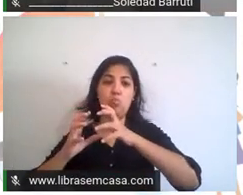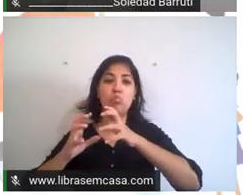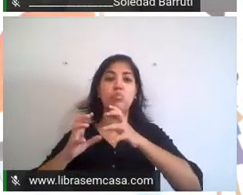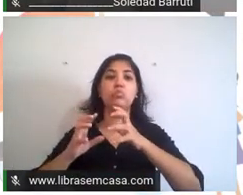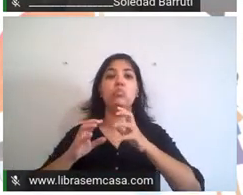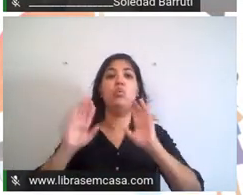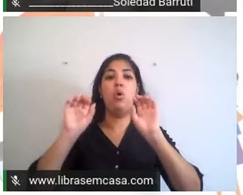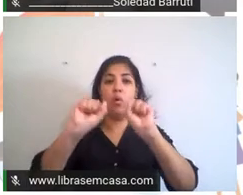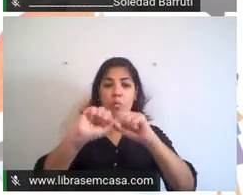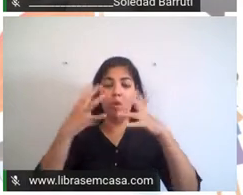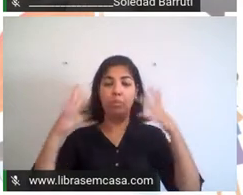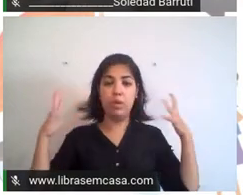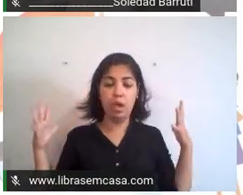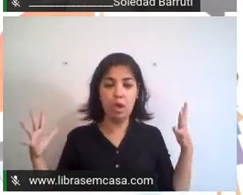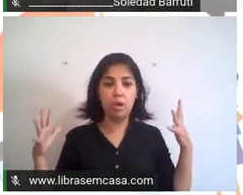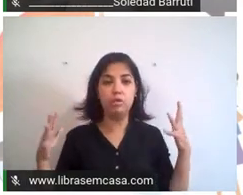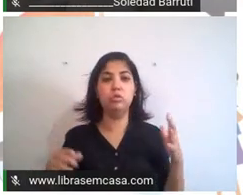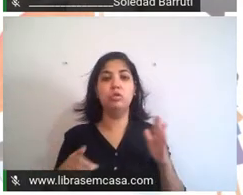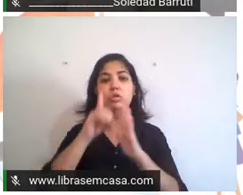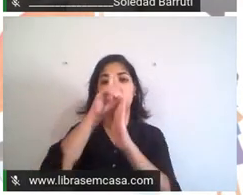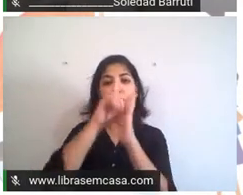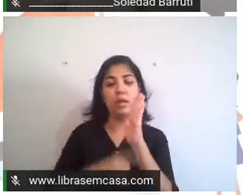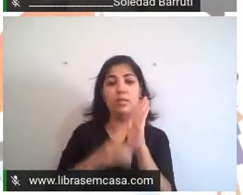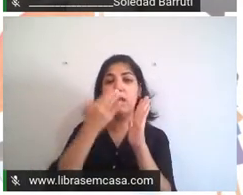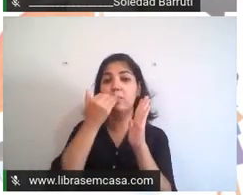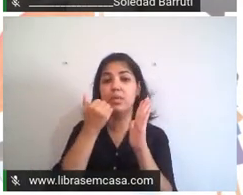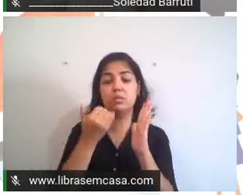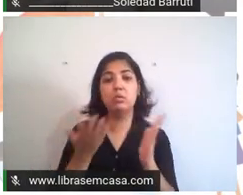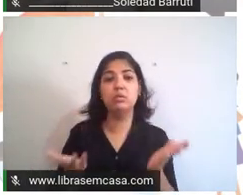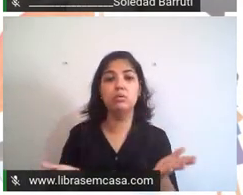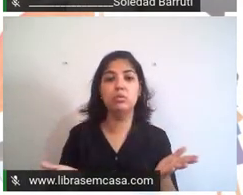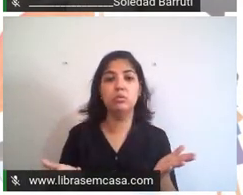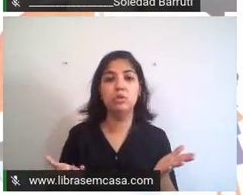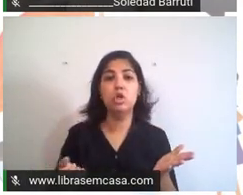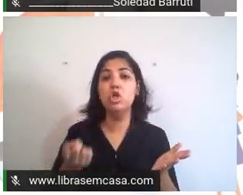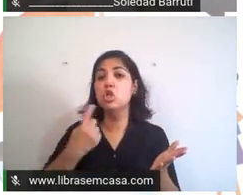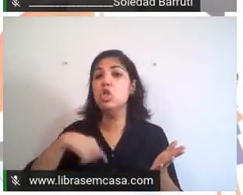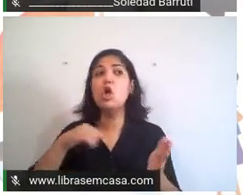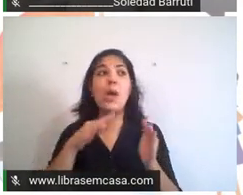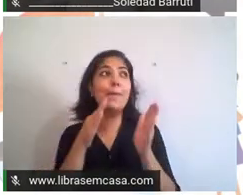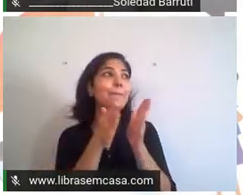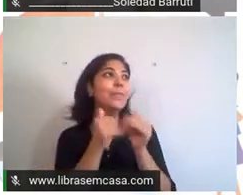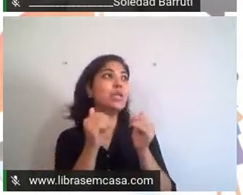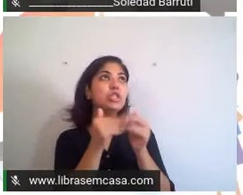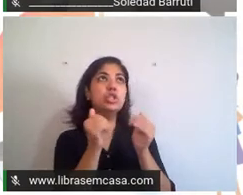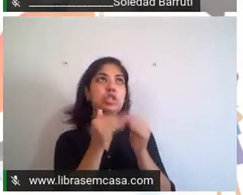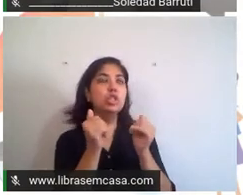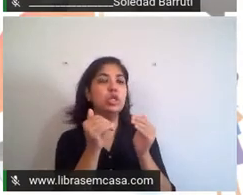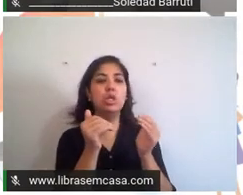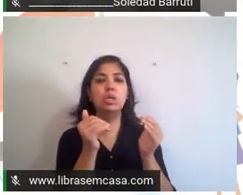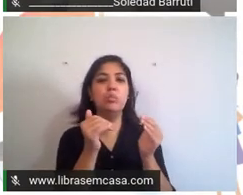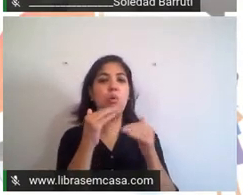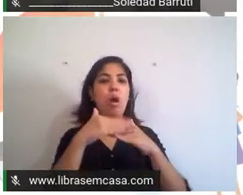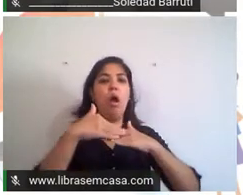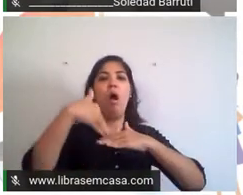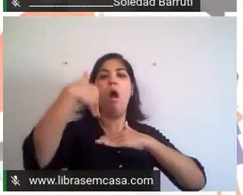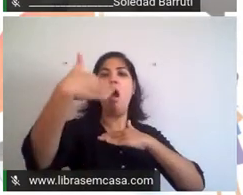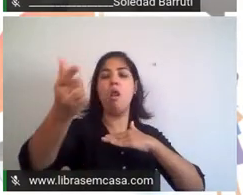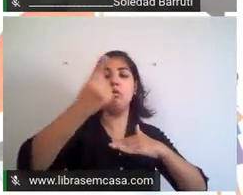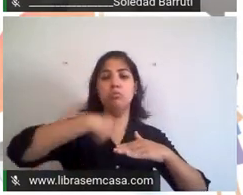há um relator internacional do direito humano à alimentação. Então, na verdade, isso nós não estamos pedindo